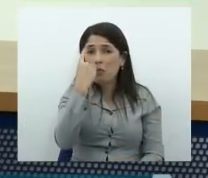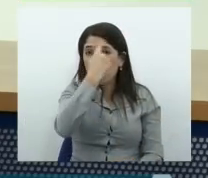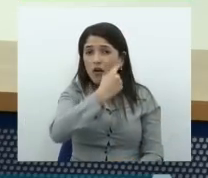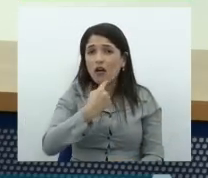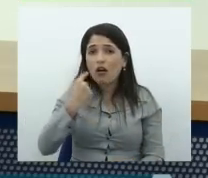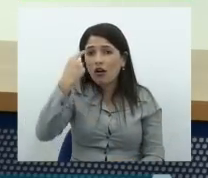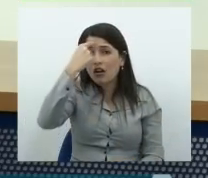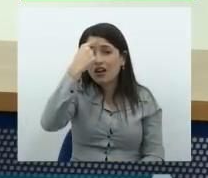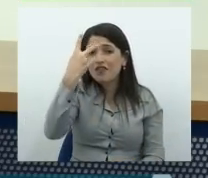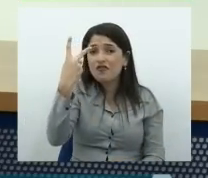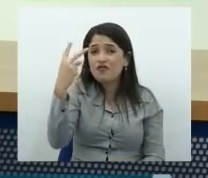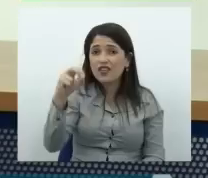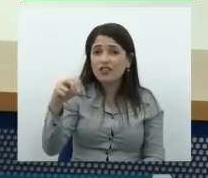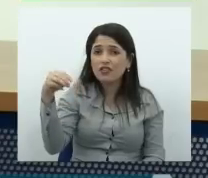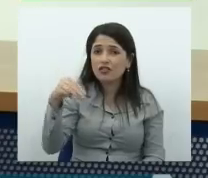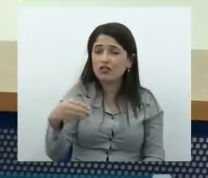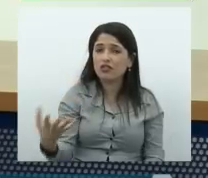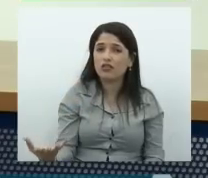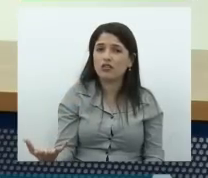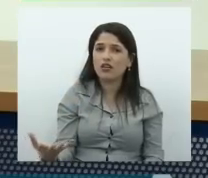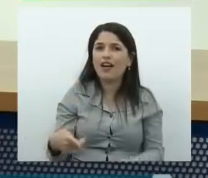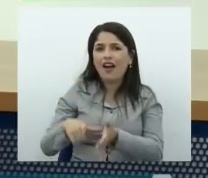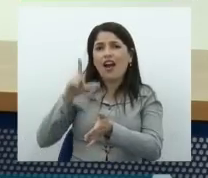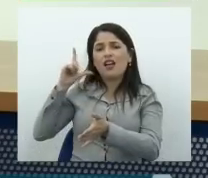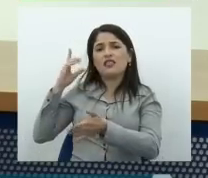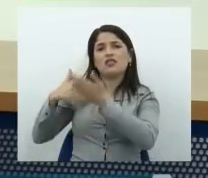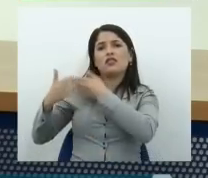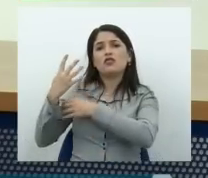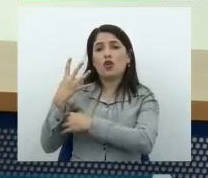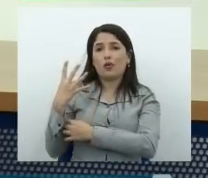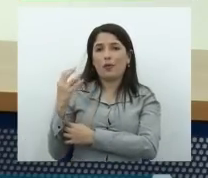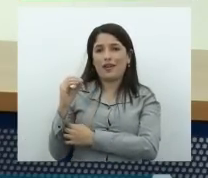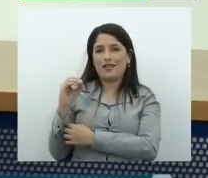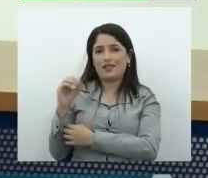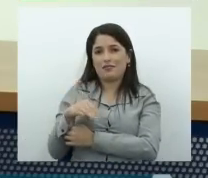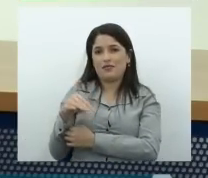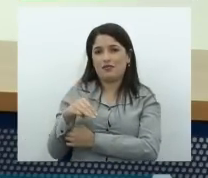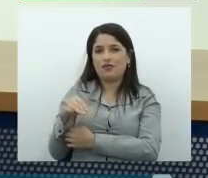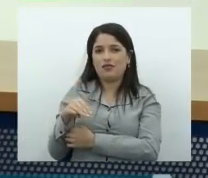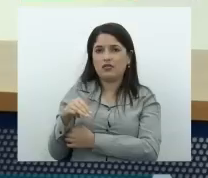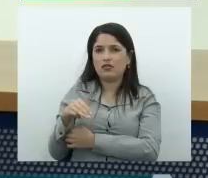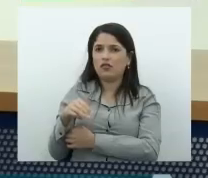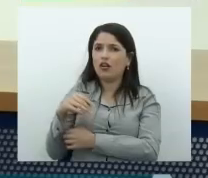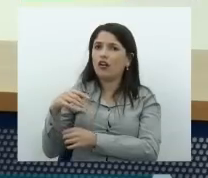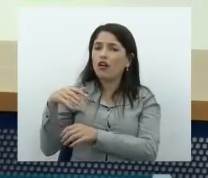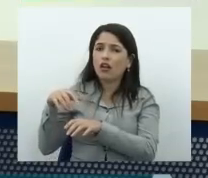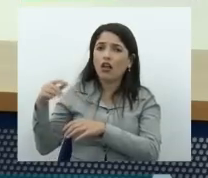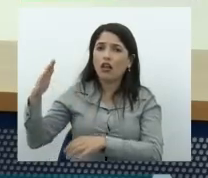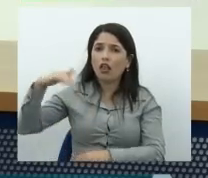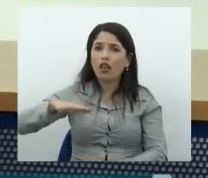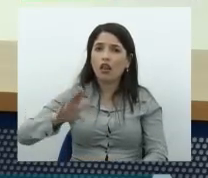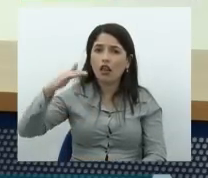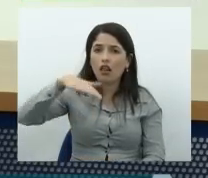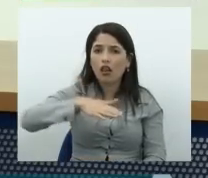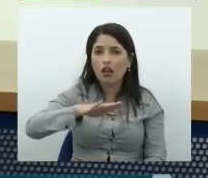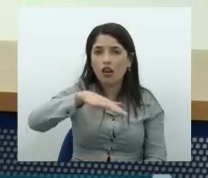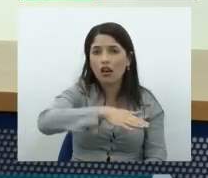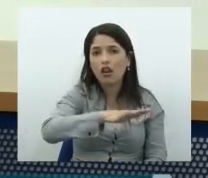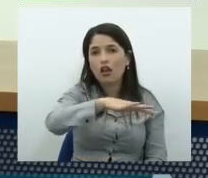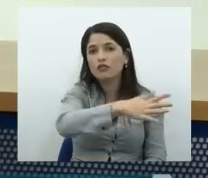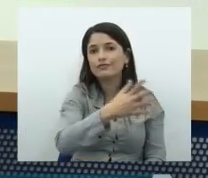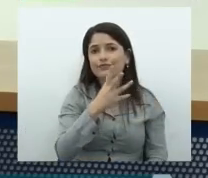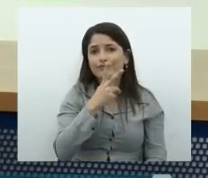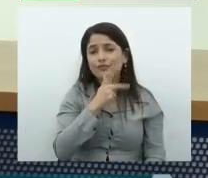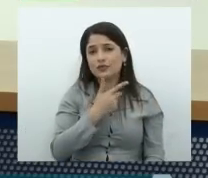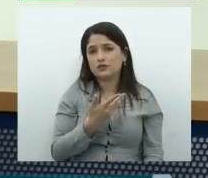na nossa cidade, Carlos Roberto, é a má distribuição do dinheiro público e má governança, porque o PT não governa para o povo, o